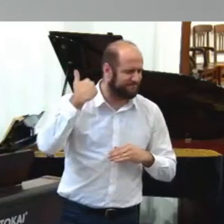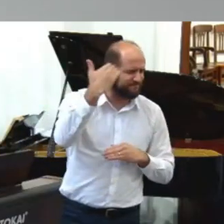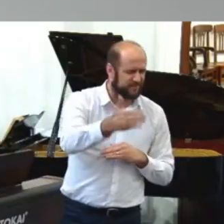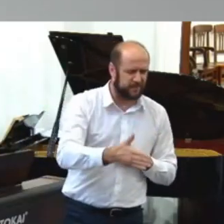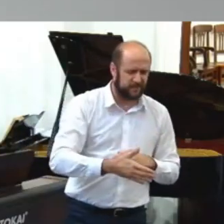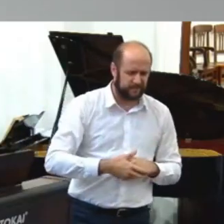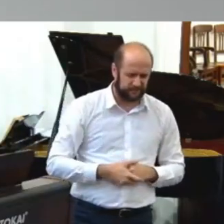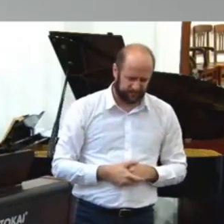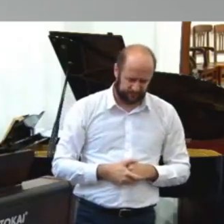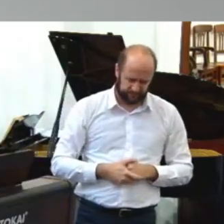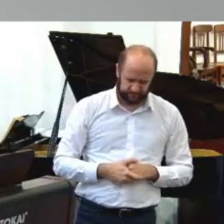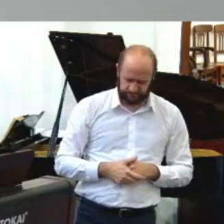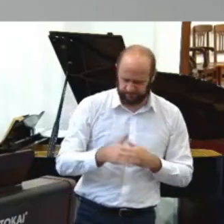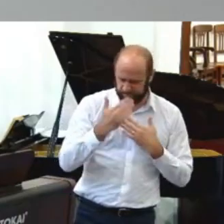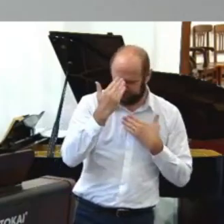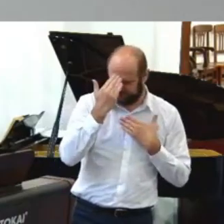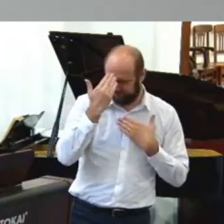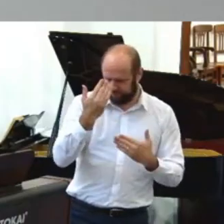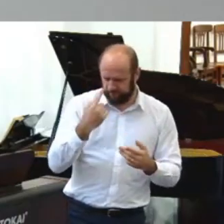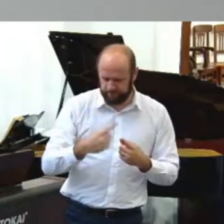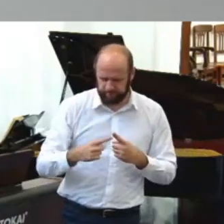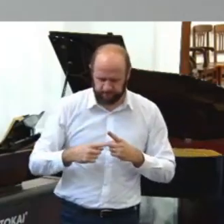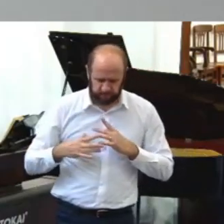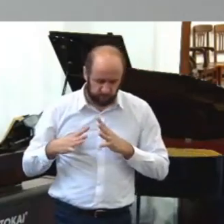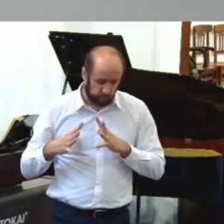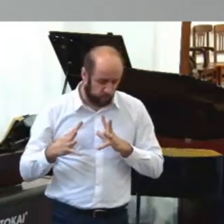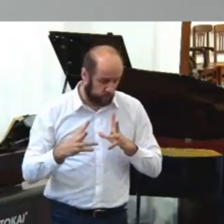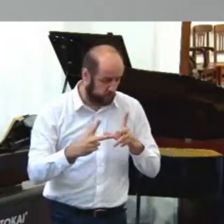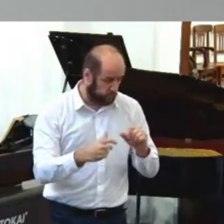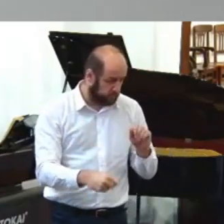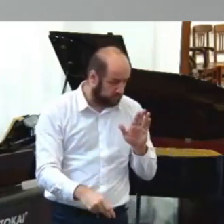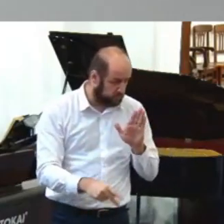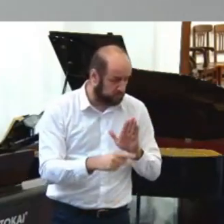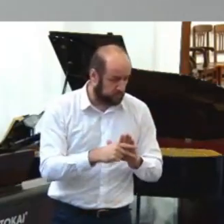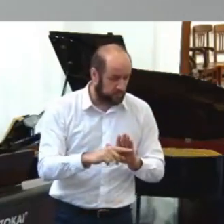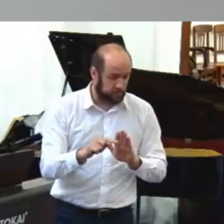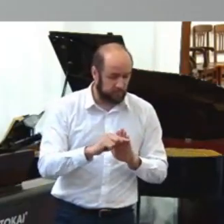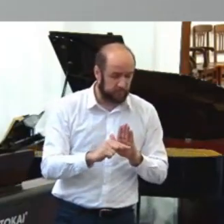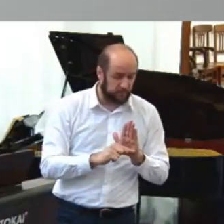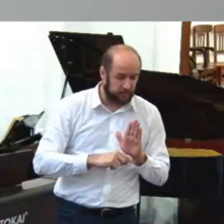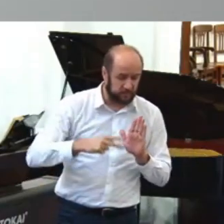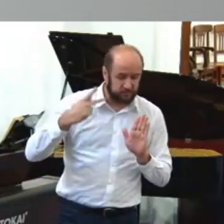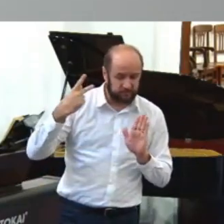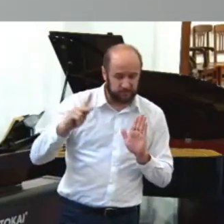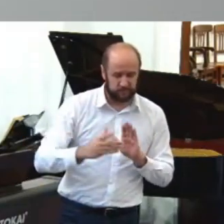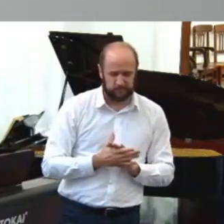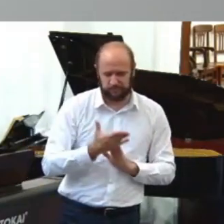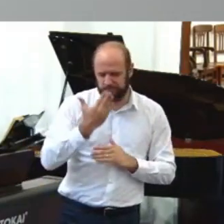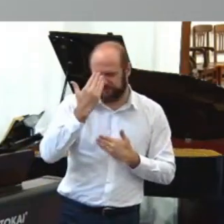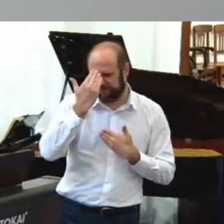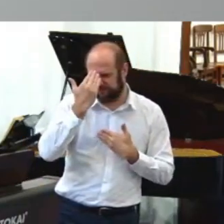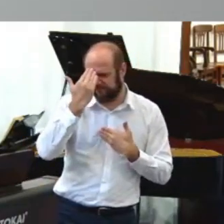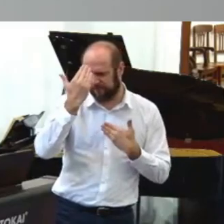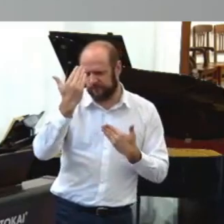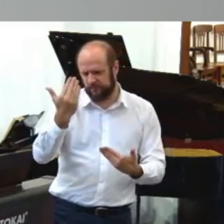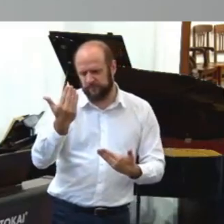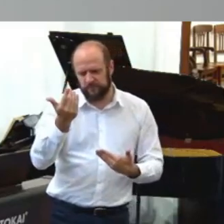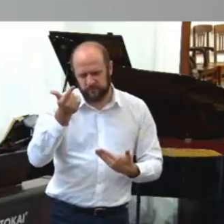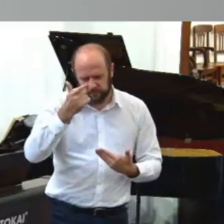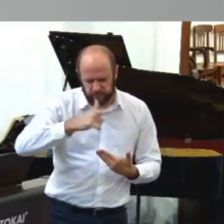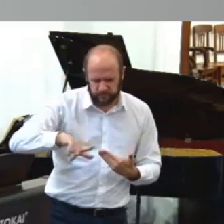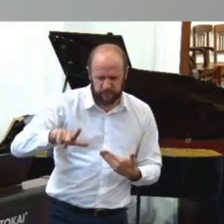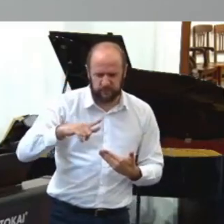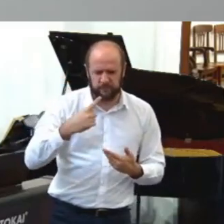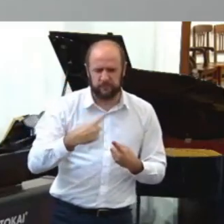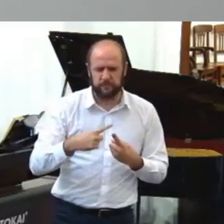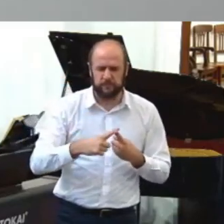eterna. Nós te agradecemos porque tudo isso faz parte do teu plano. Muito obrigado, Senhor, mais uma vez,